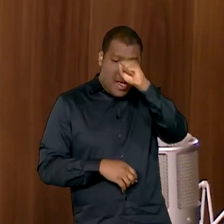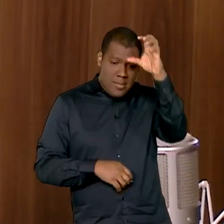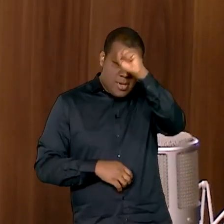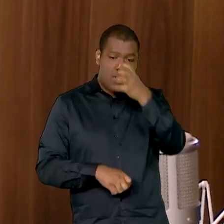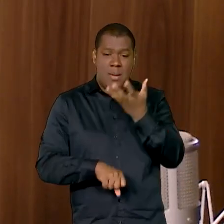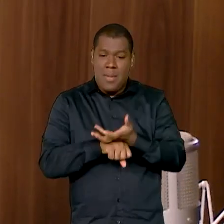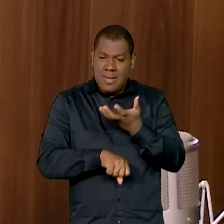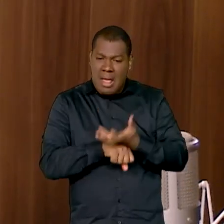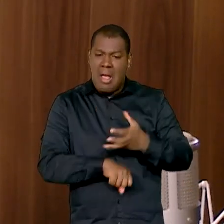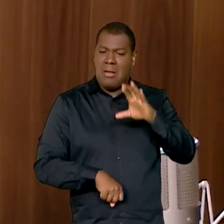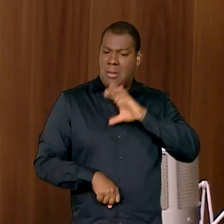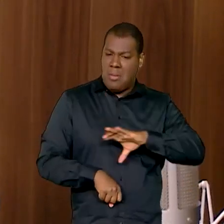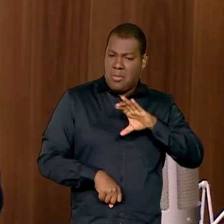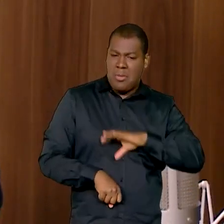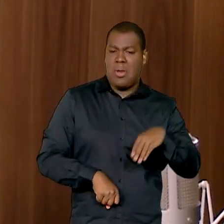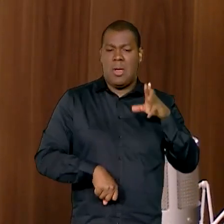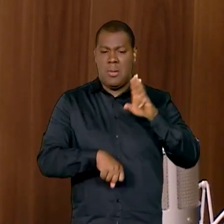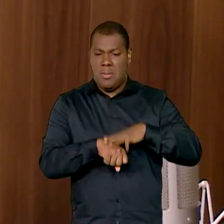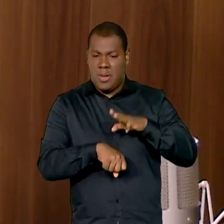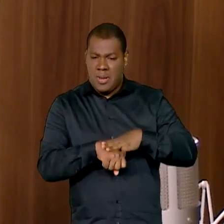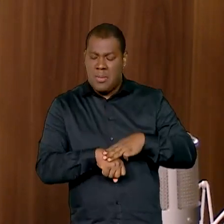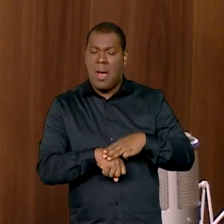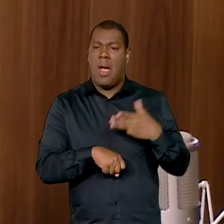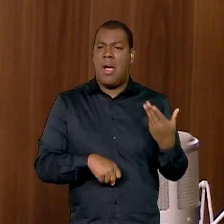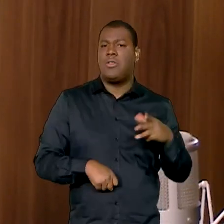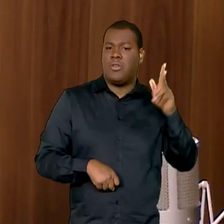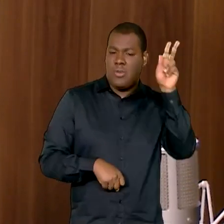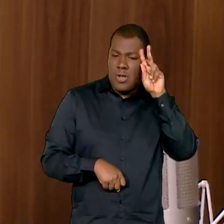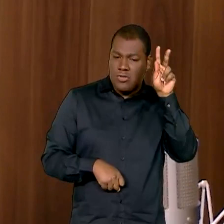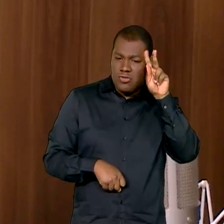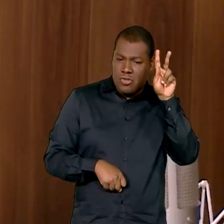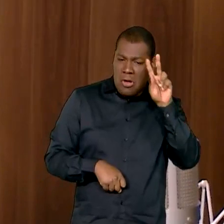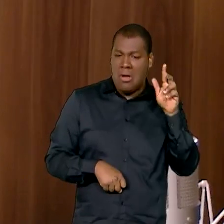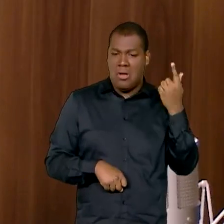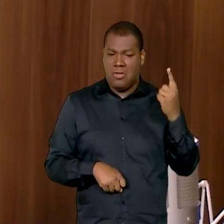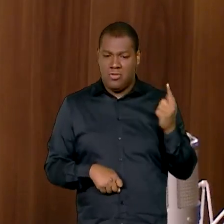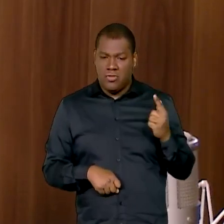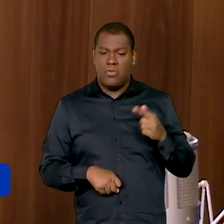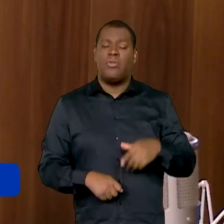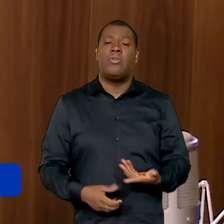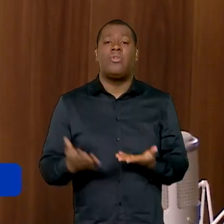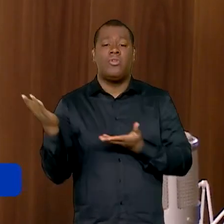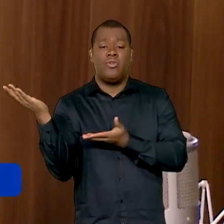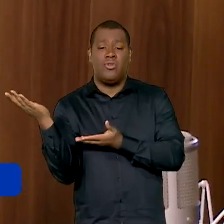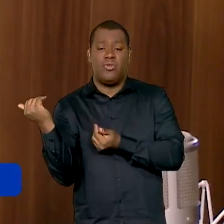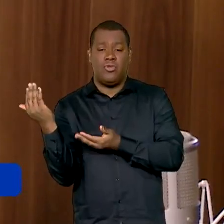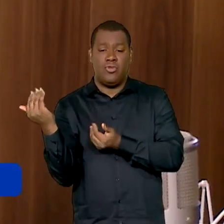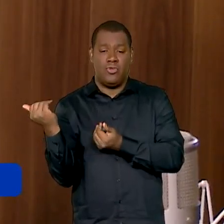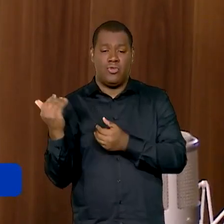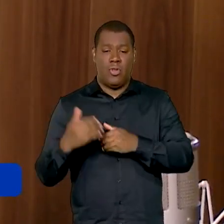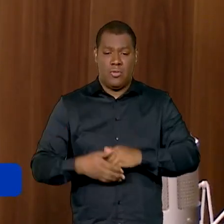ele também, de alguma forma, está protegido, porque jovens, adolescentes em regiões